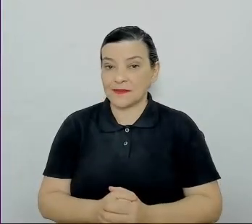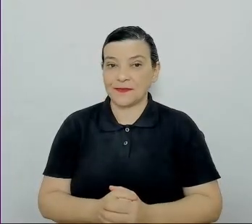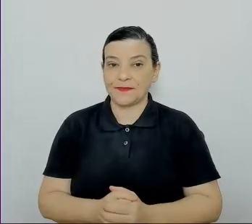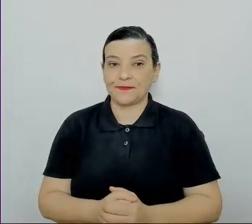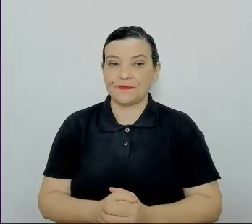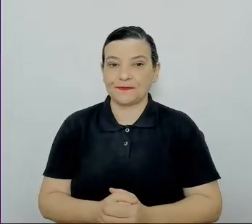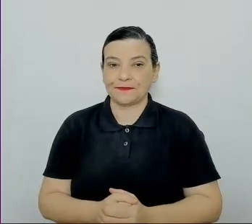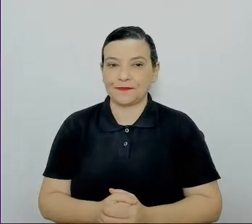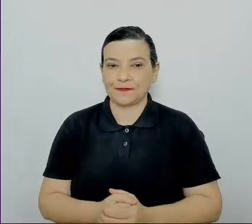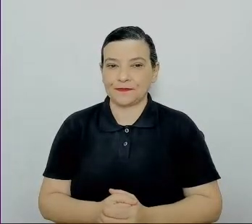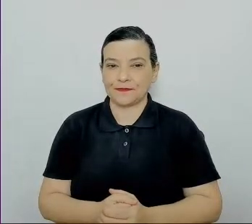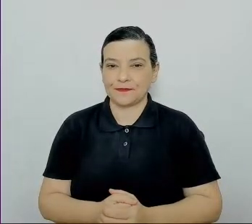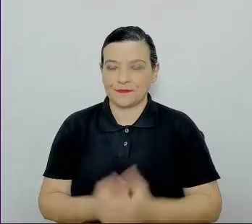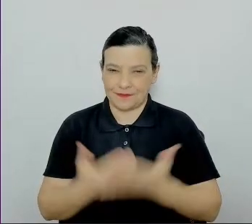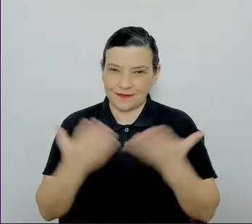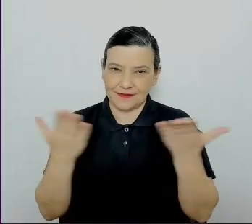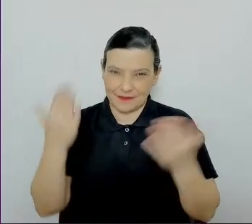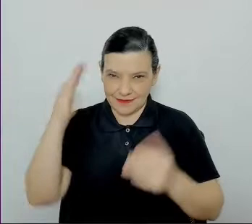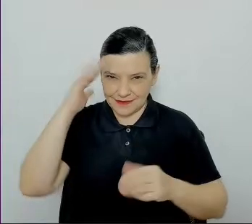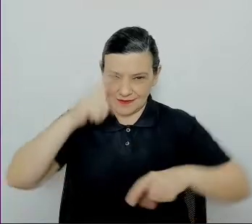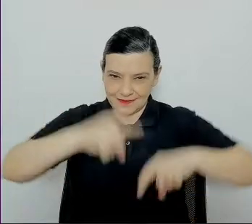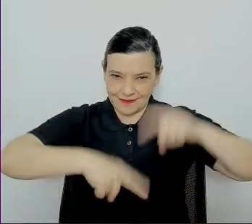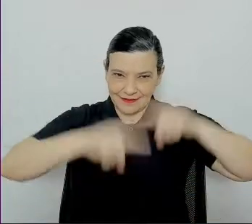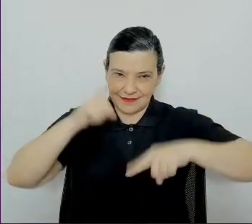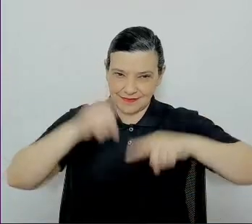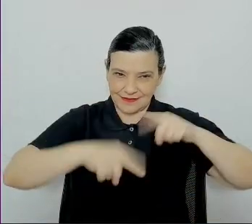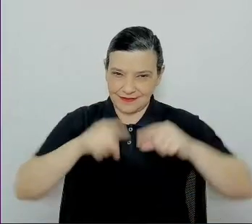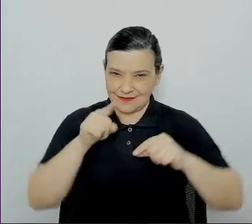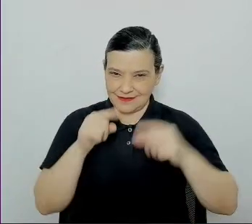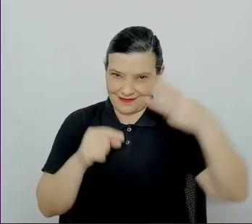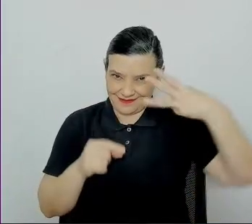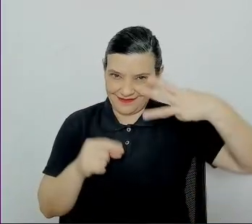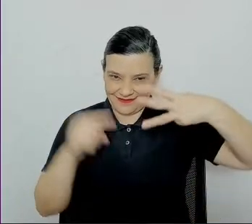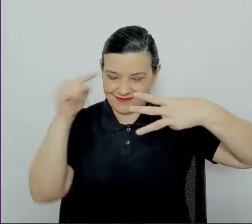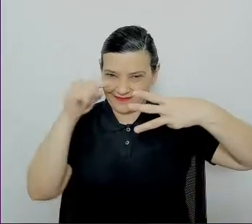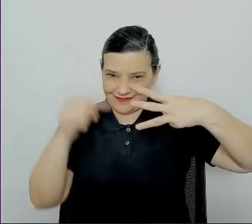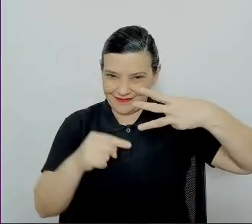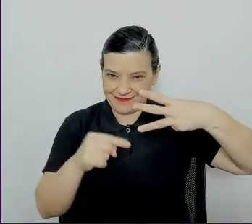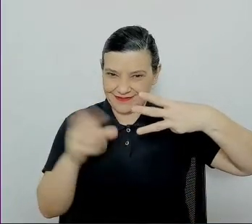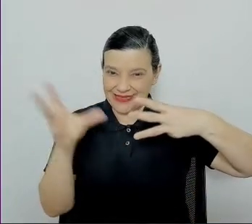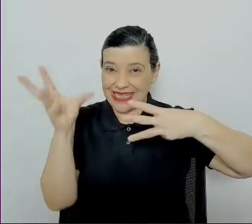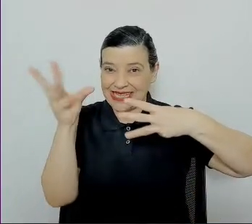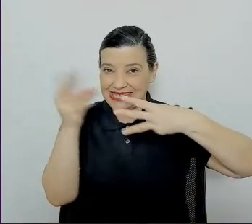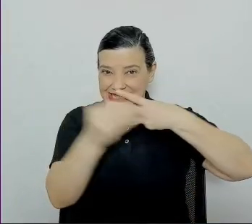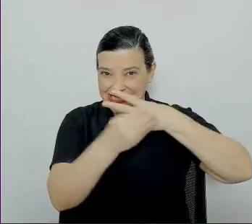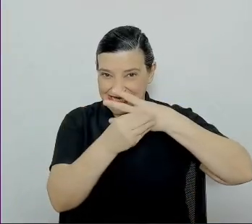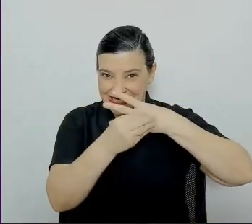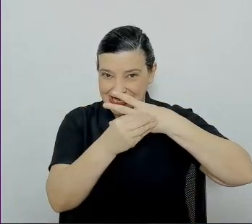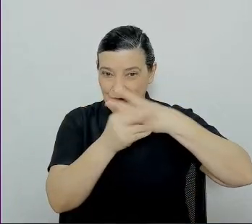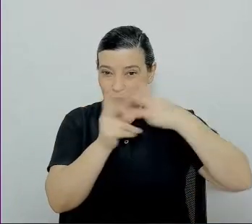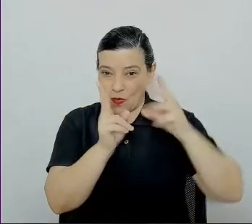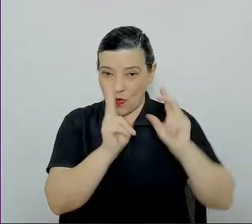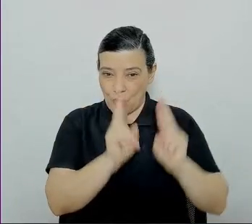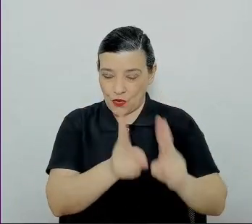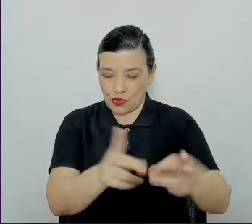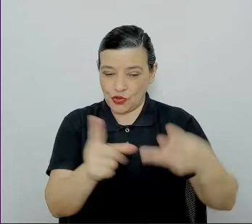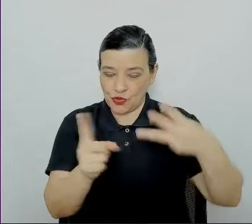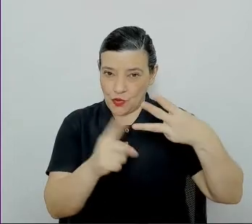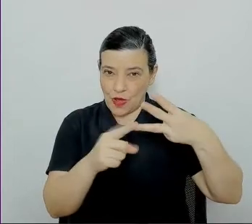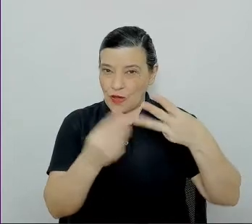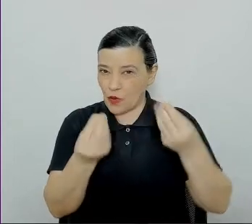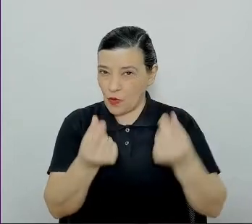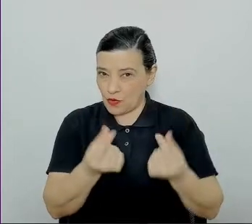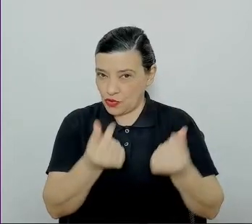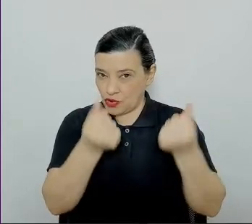Beleza? Você já entendeu que produto normalmente é mensurado nessas 3 camadas, aquisição, retenção e monetização. Então, quando a gente fala de funcionalidade,